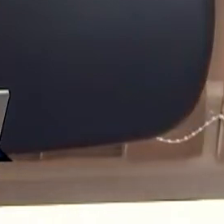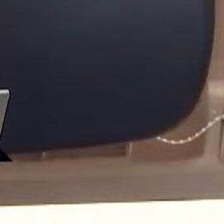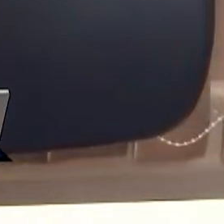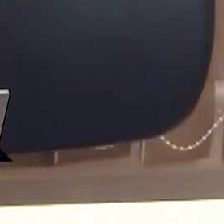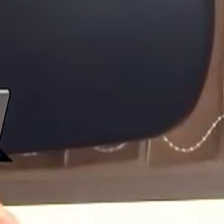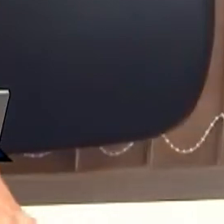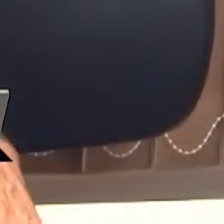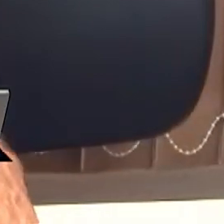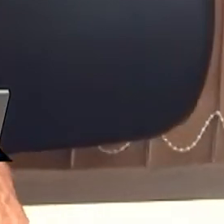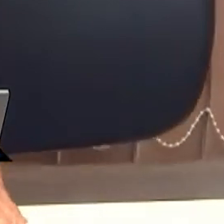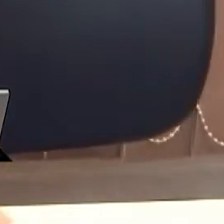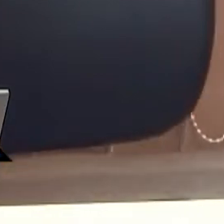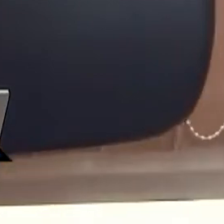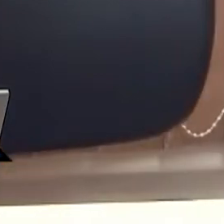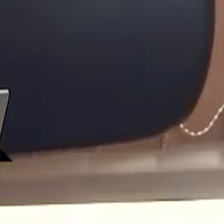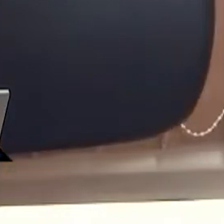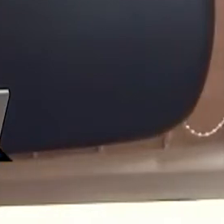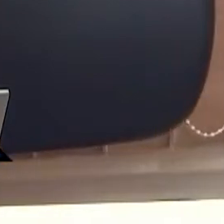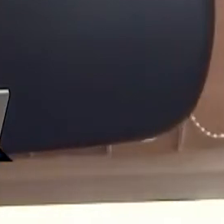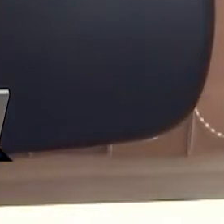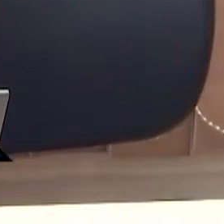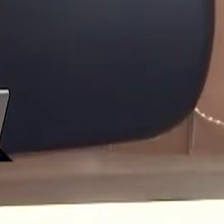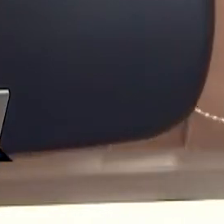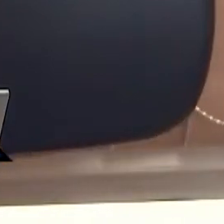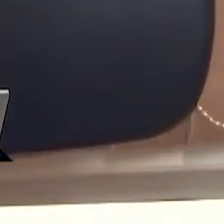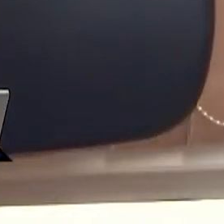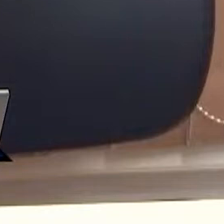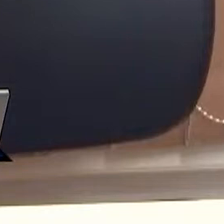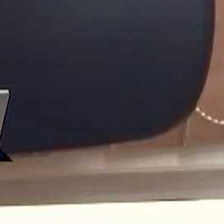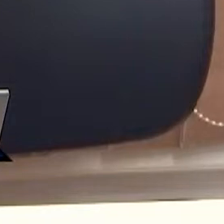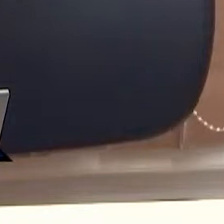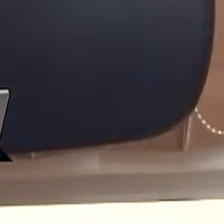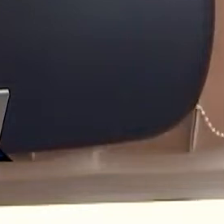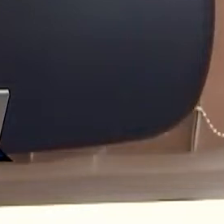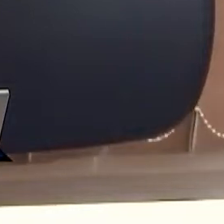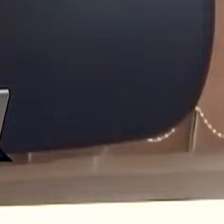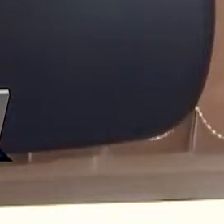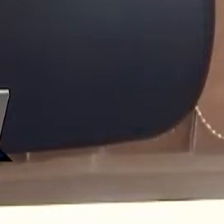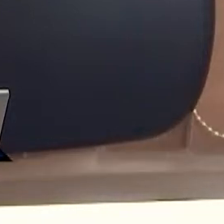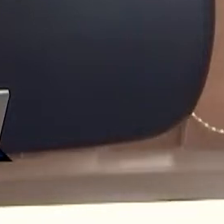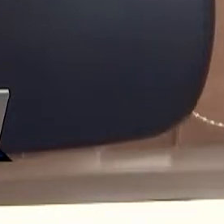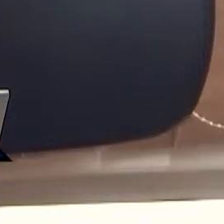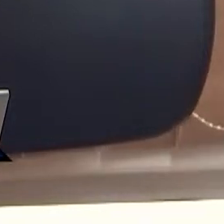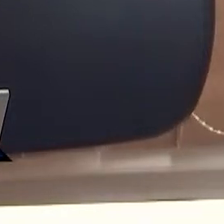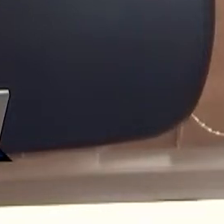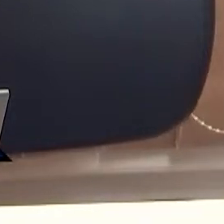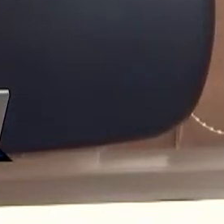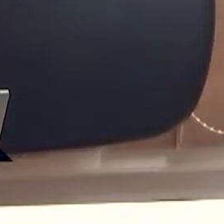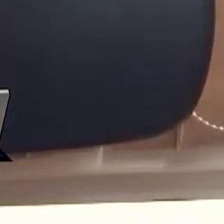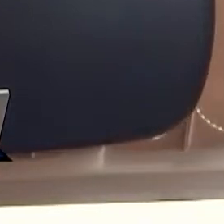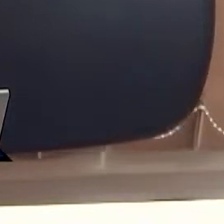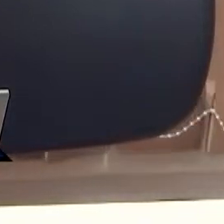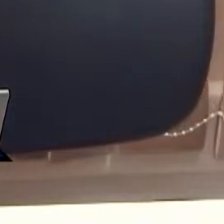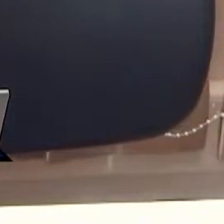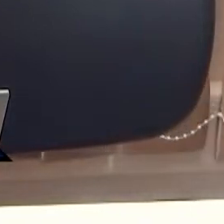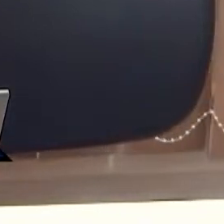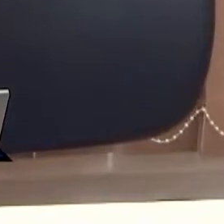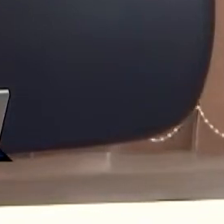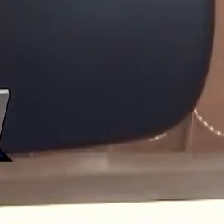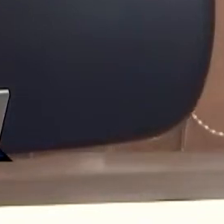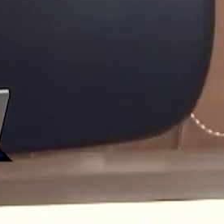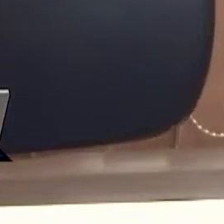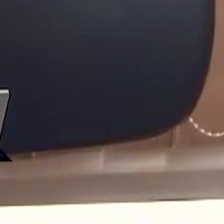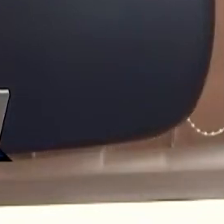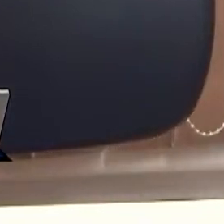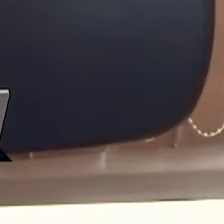essa solicitação. Então, em linhas gerais, é essa a razão que fez a comissão